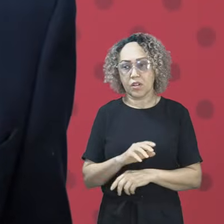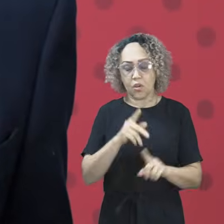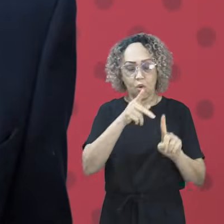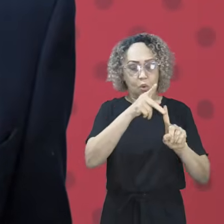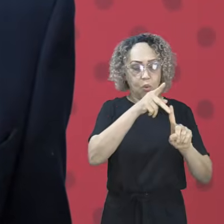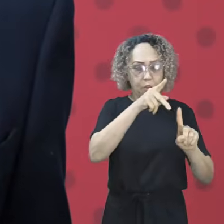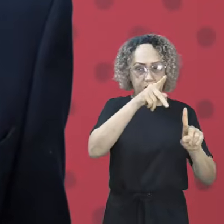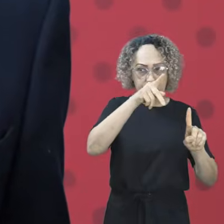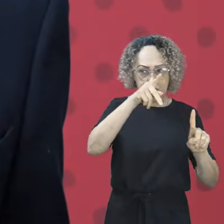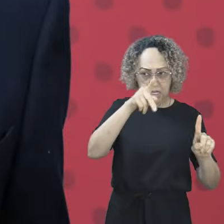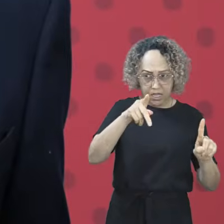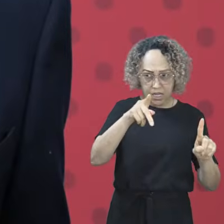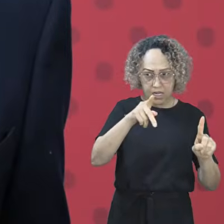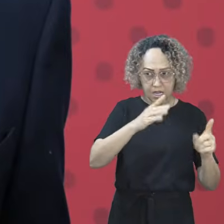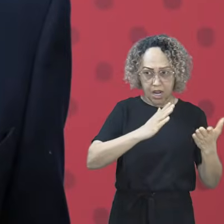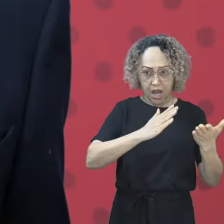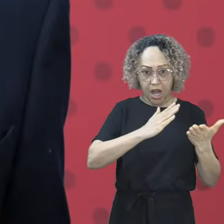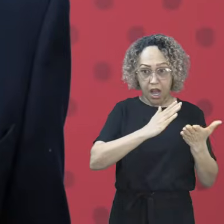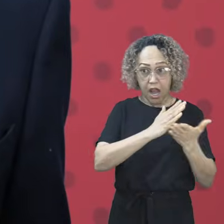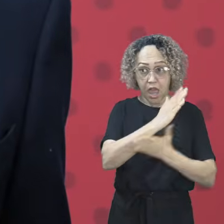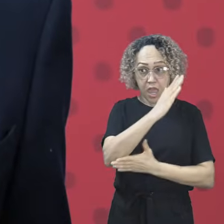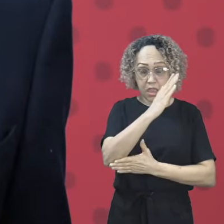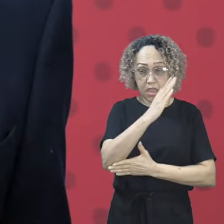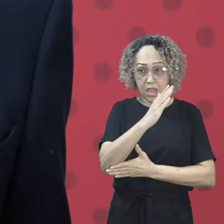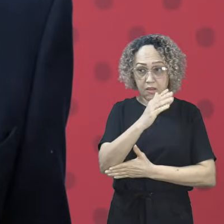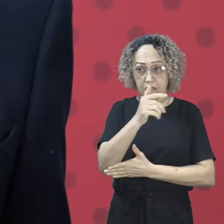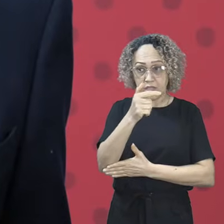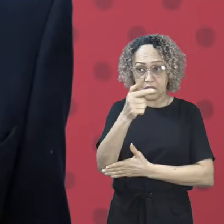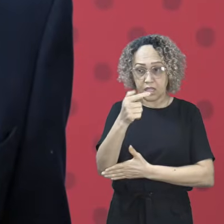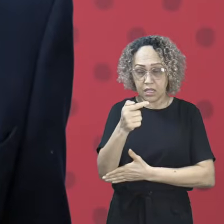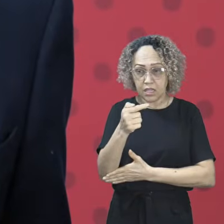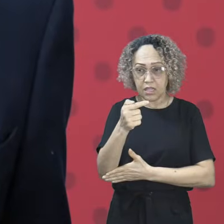73% dos votos, não é?